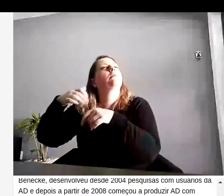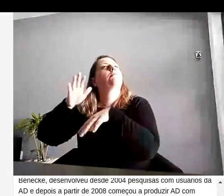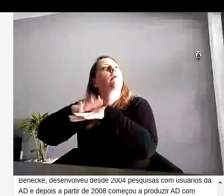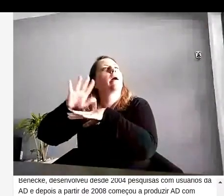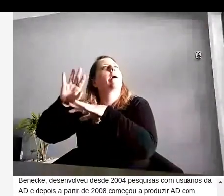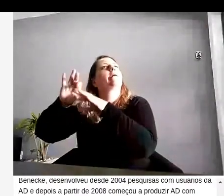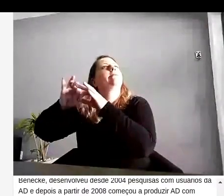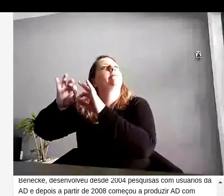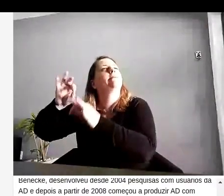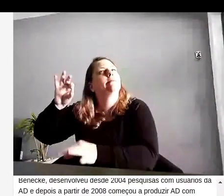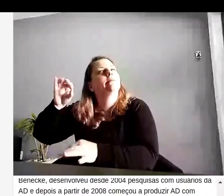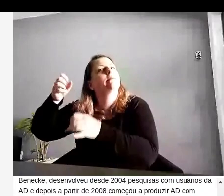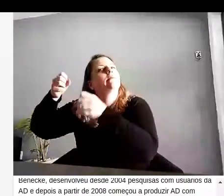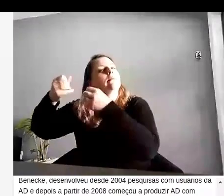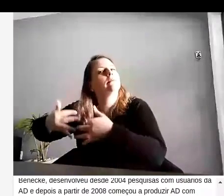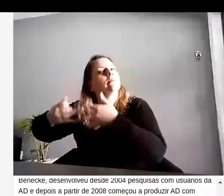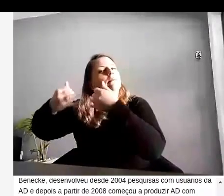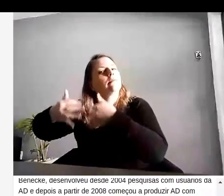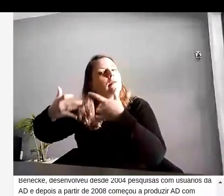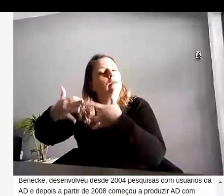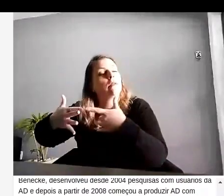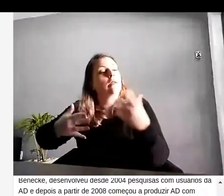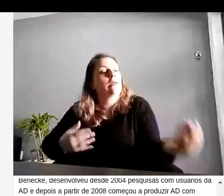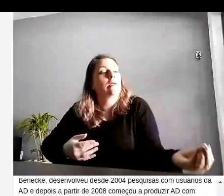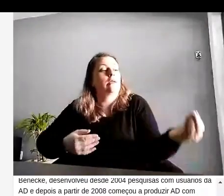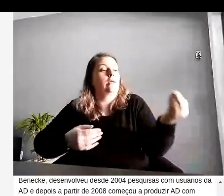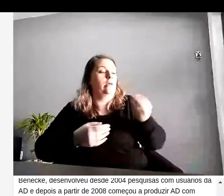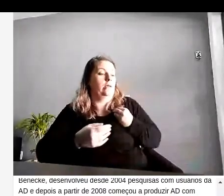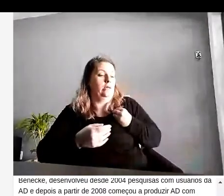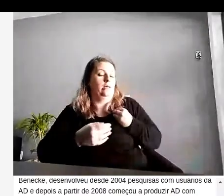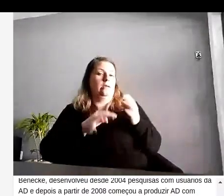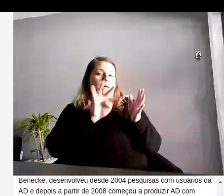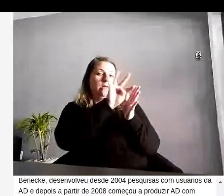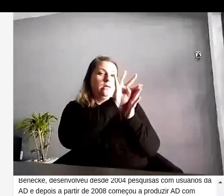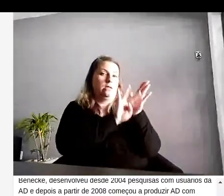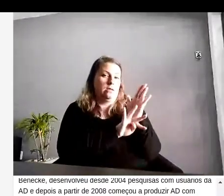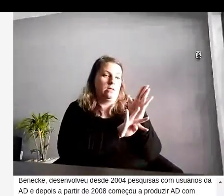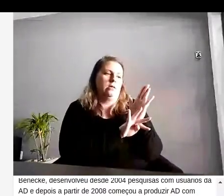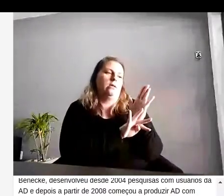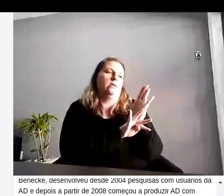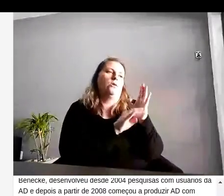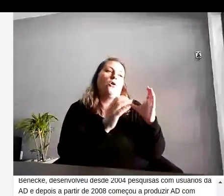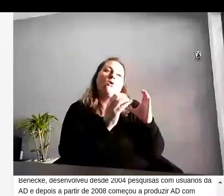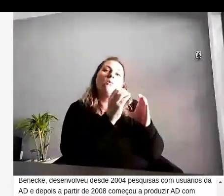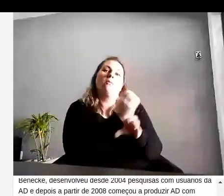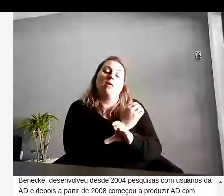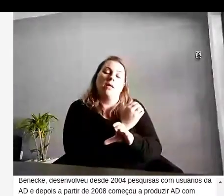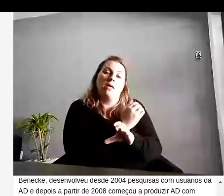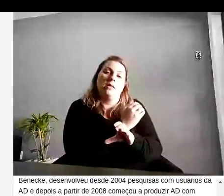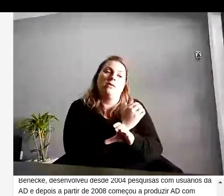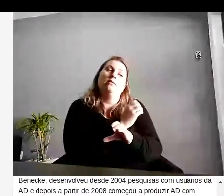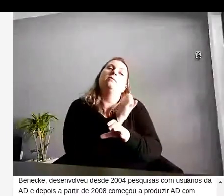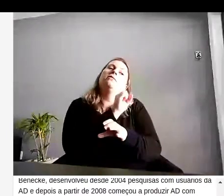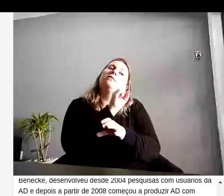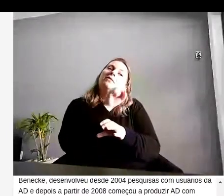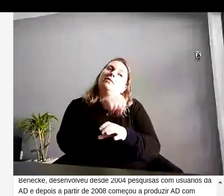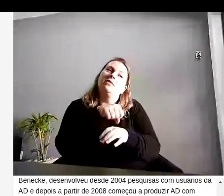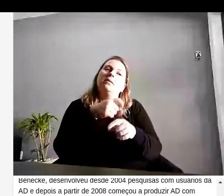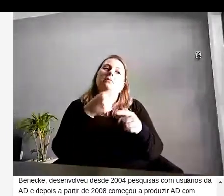de audiodescrição chega para mim, geralmente completo, mas há vezes em que ele é